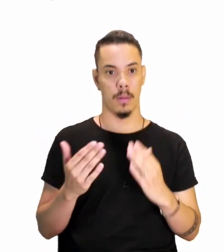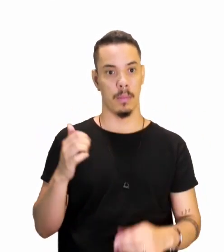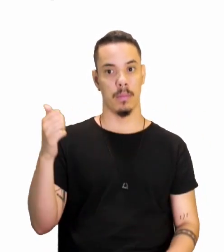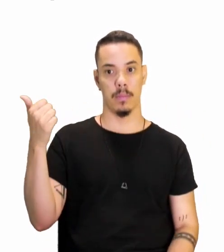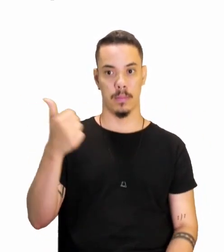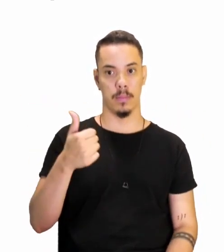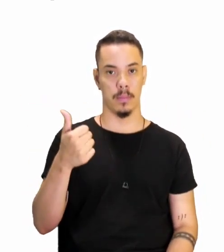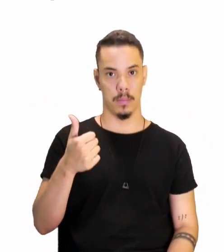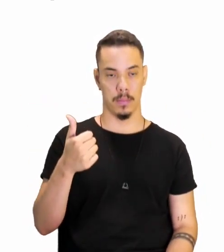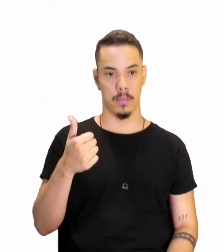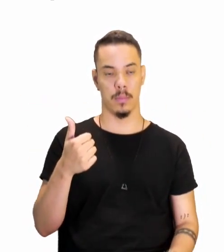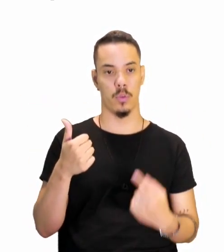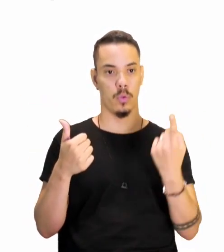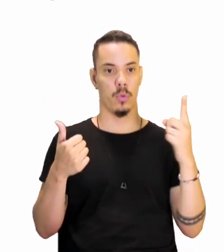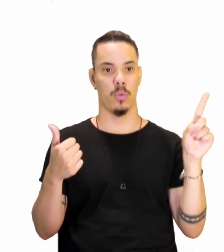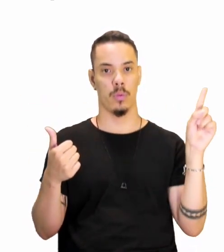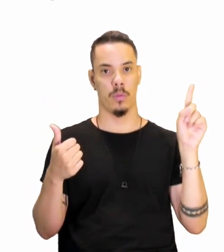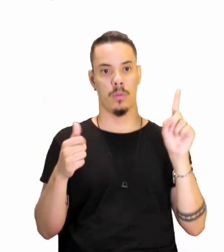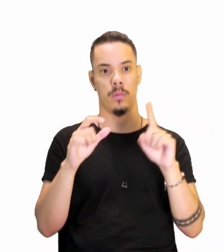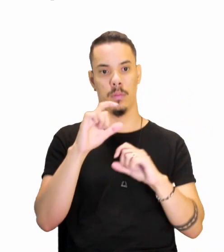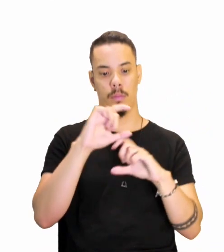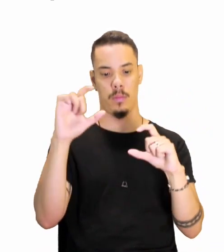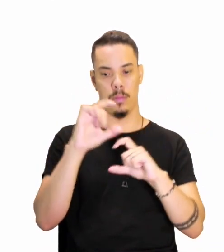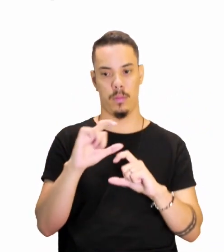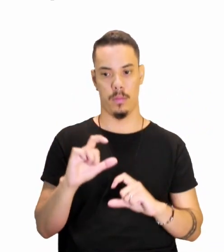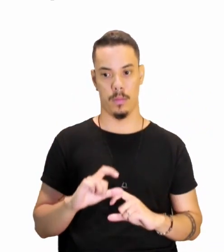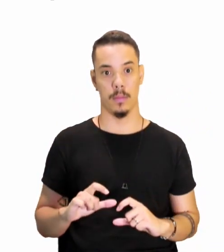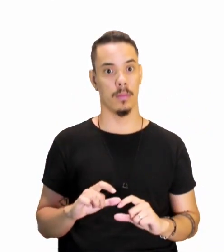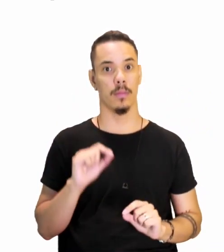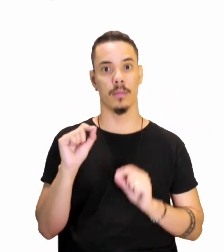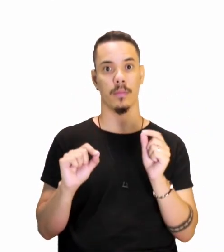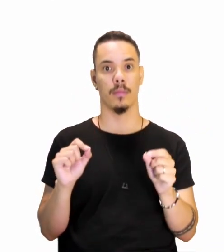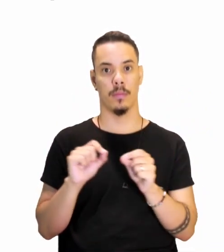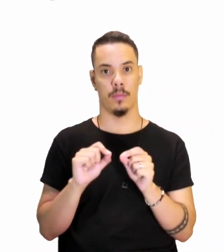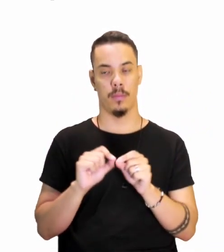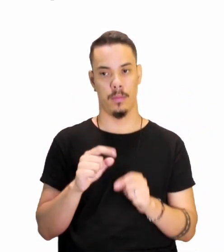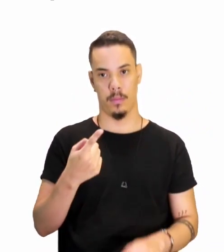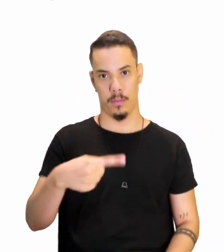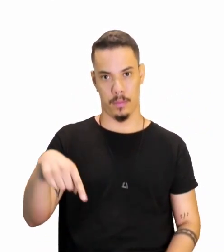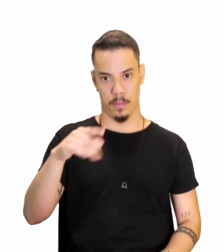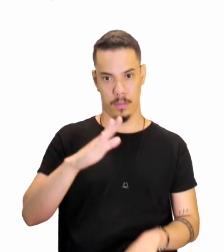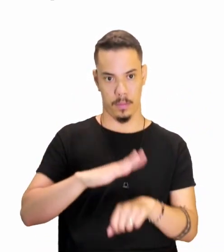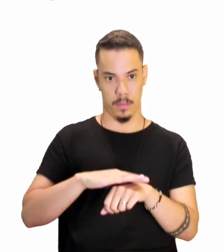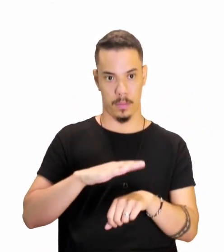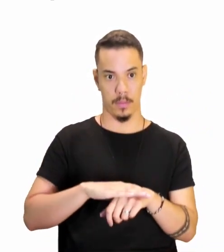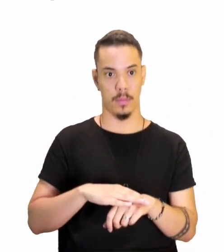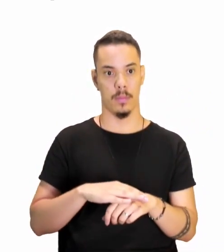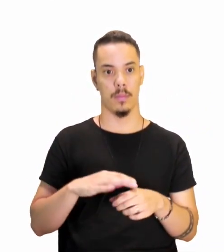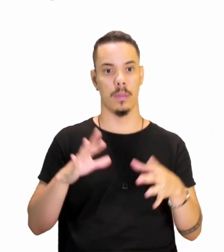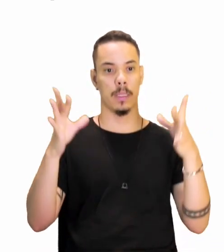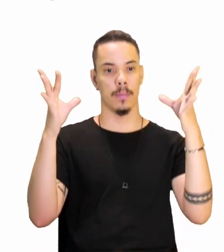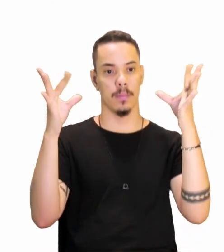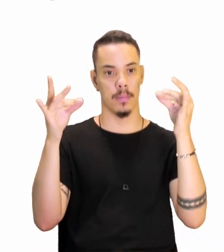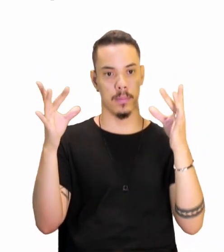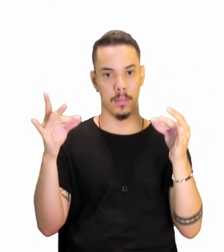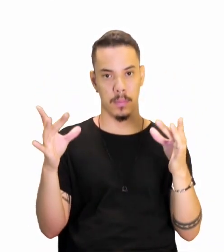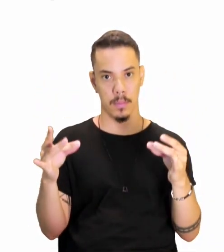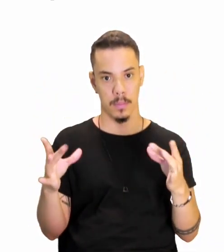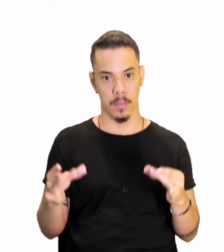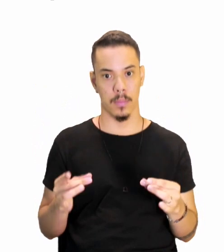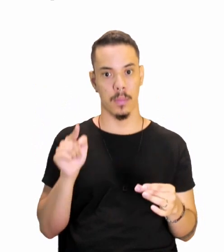primeira e a última estrofe. Aí, o que é para fazer? Explicite